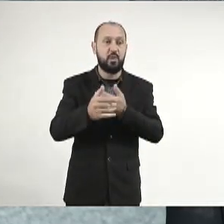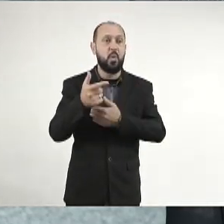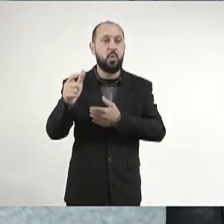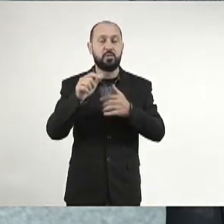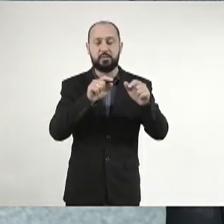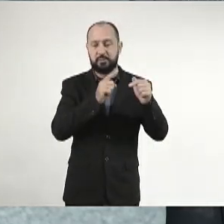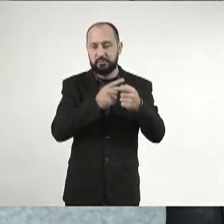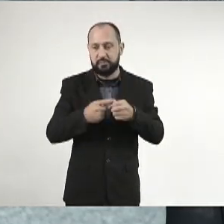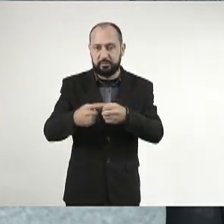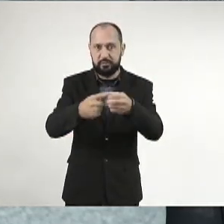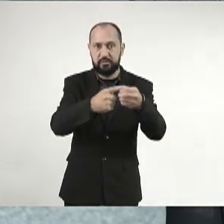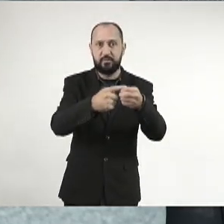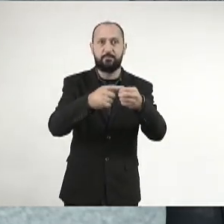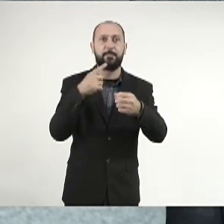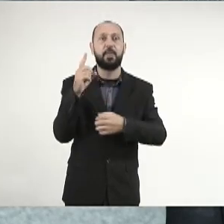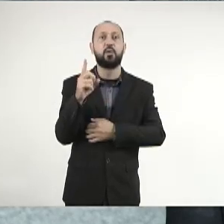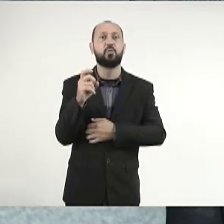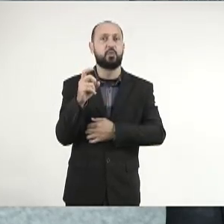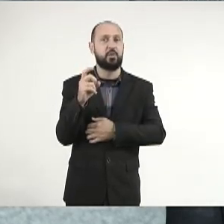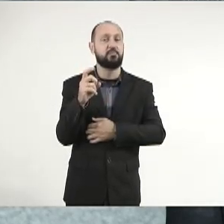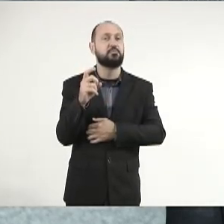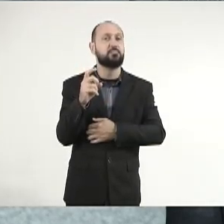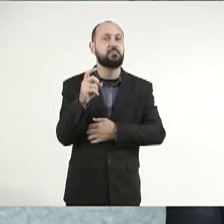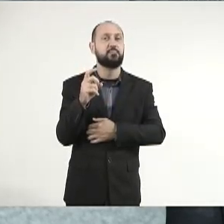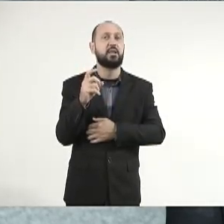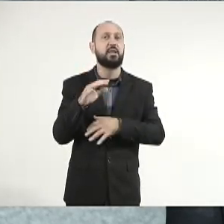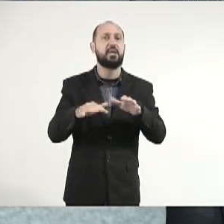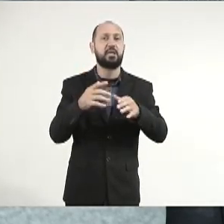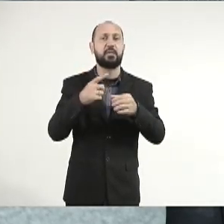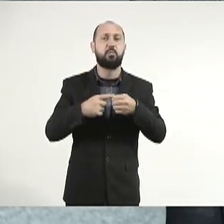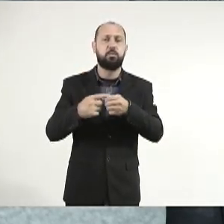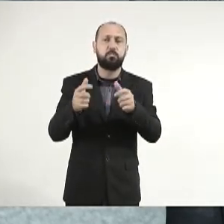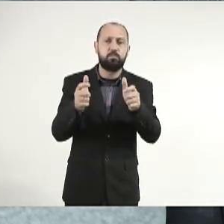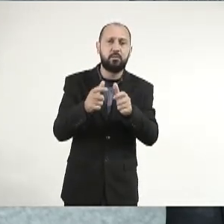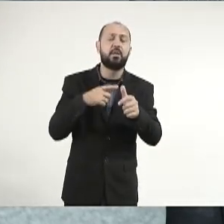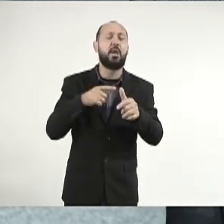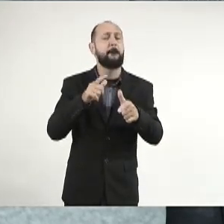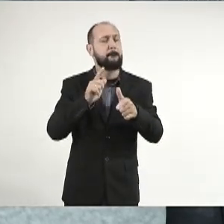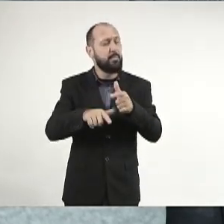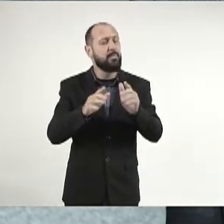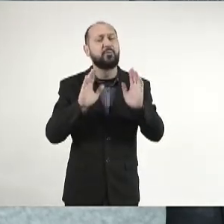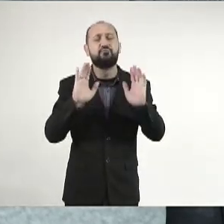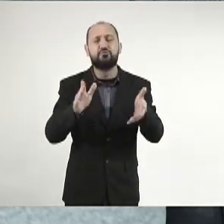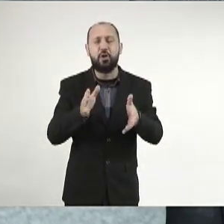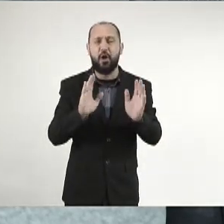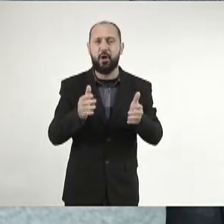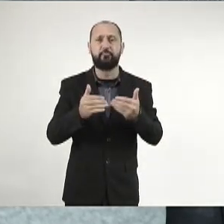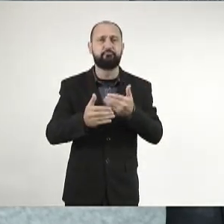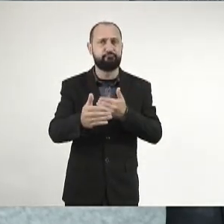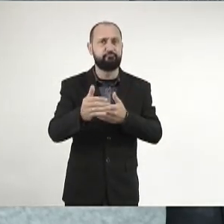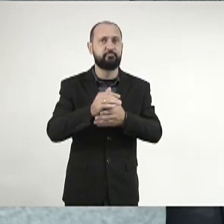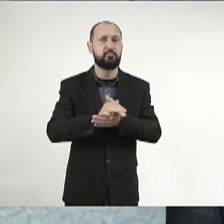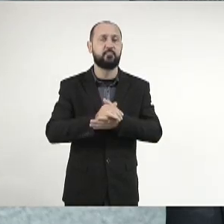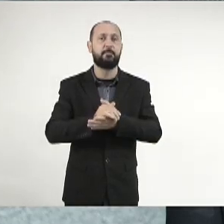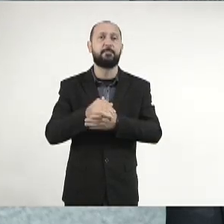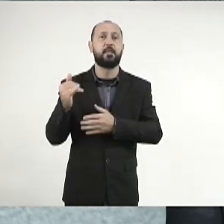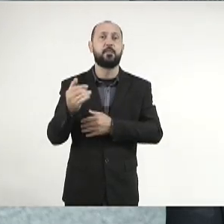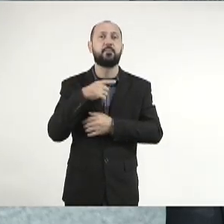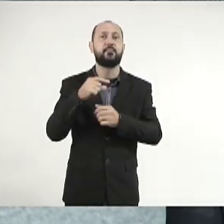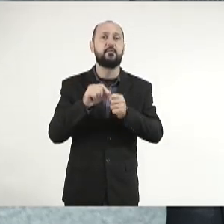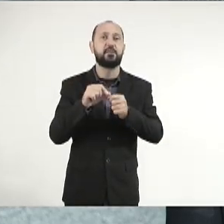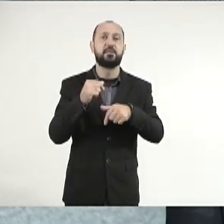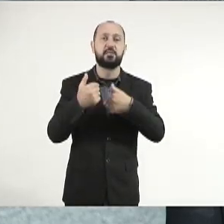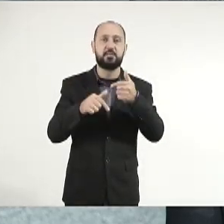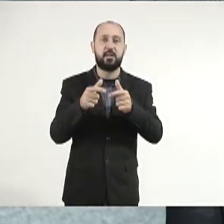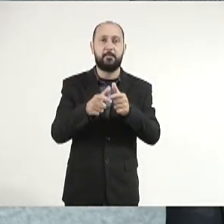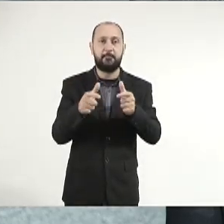grandes cidades, nós temos Dourados e também as cidades de porte médio, que tem também esse problema já acontecendo. Então, a importância de estender esse